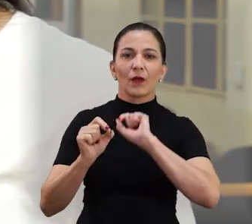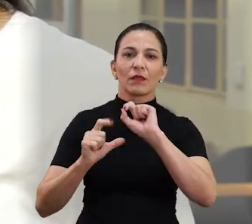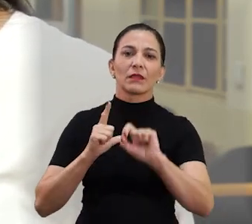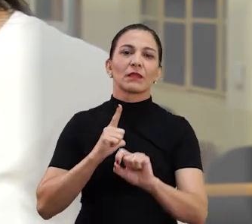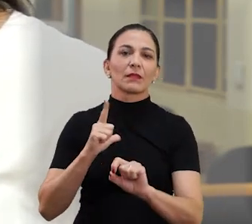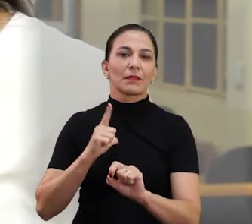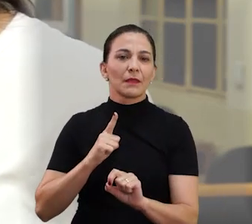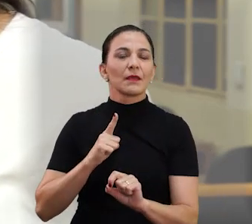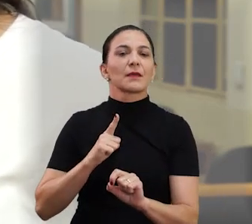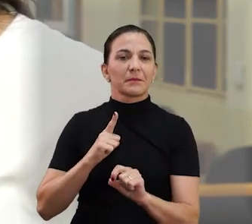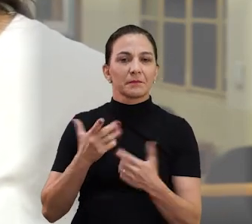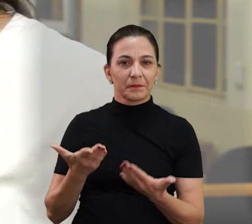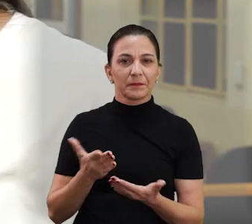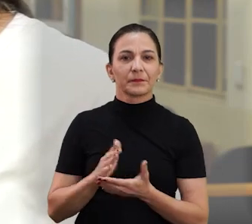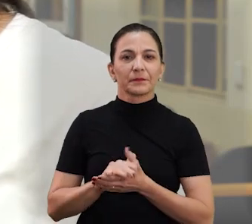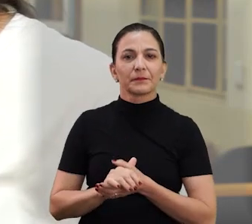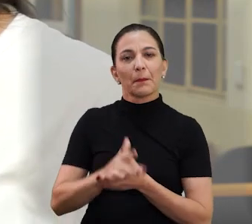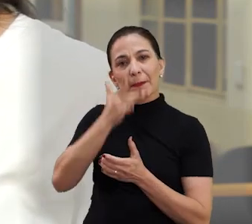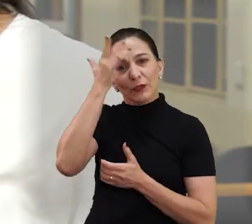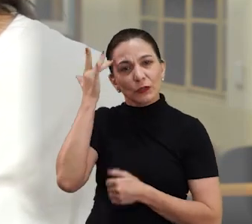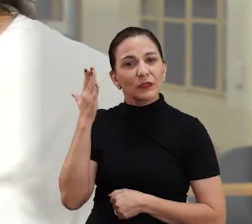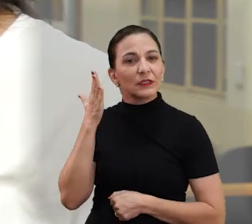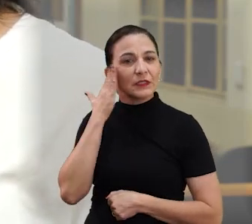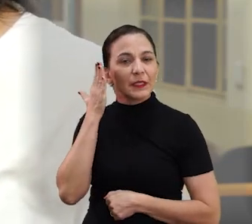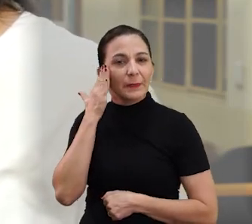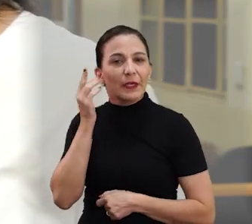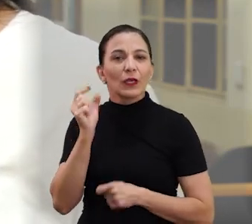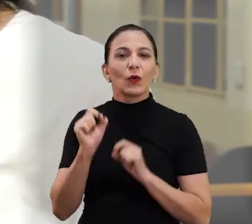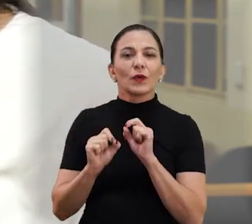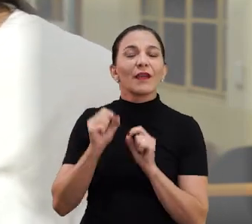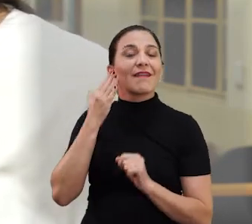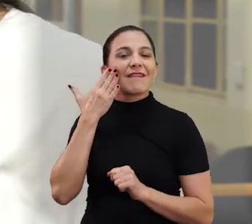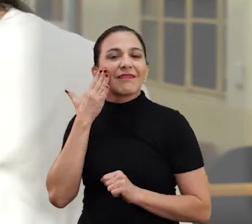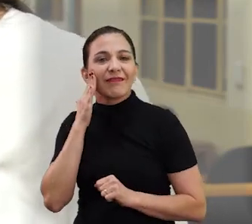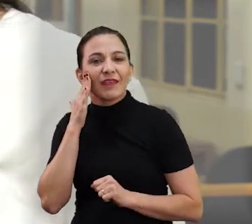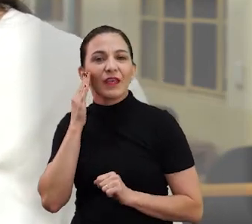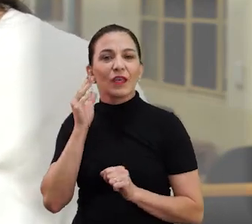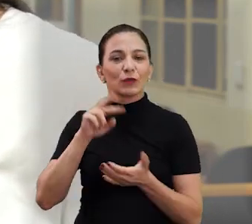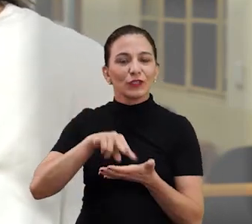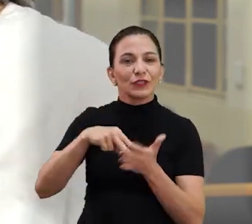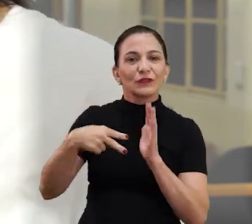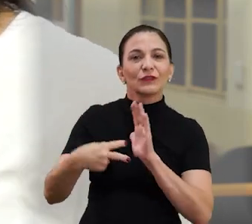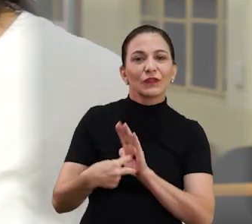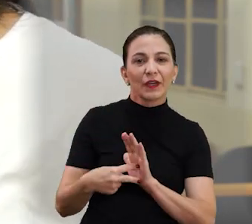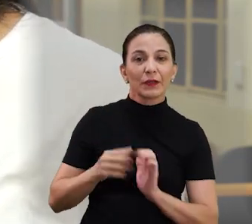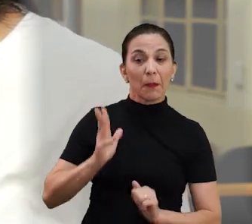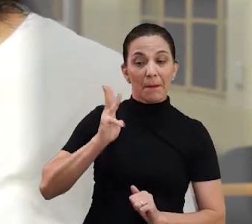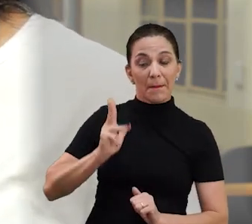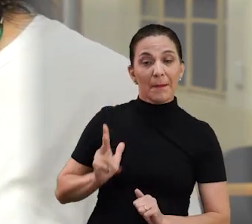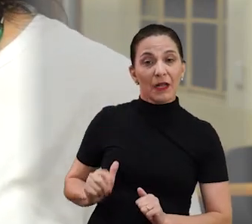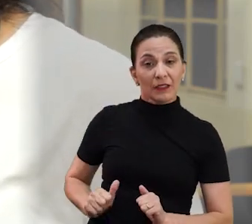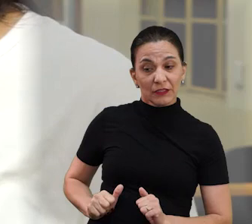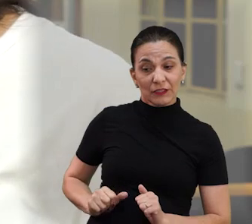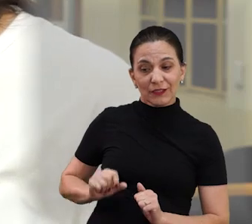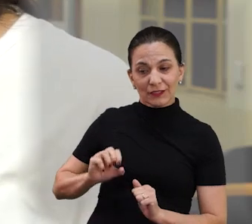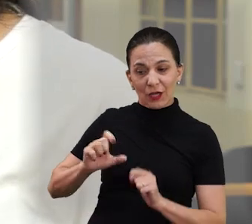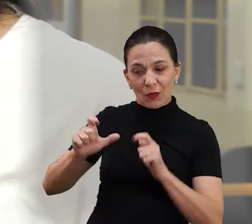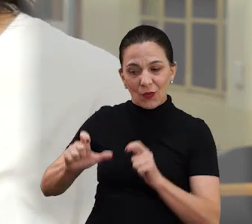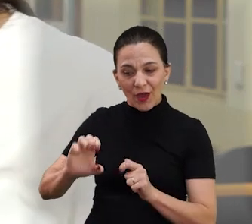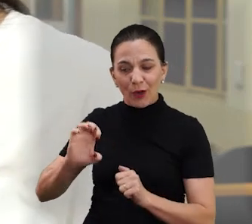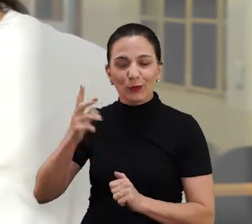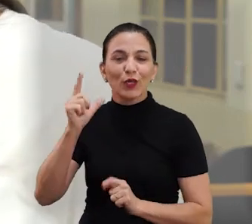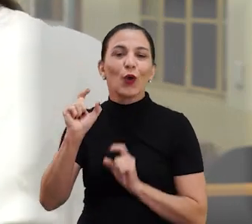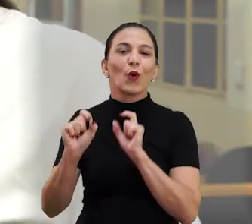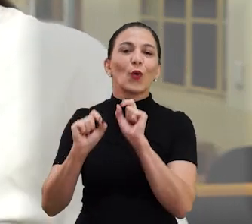eh essa audiência pública para que as pessoas possam de fato eh entender o que é Palestina O que que tem acontecido com a